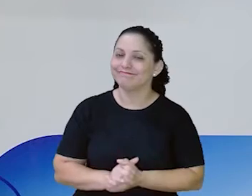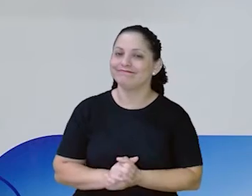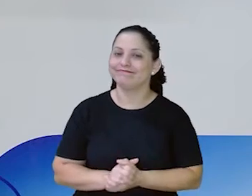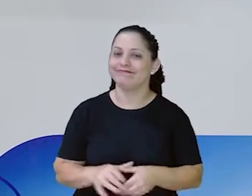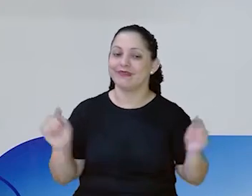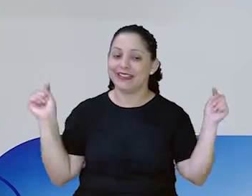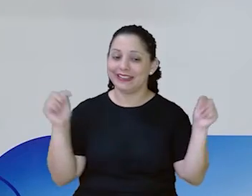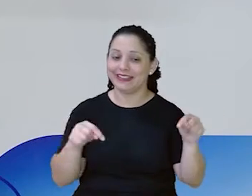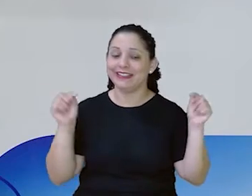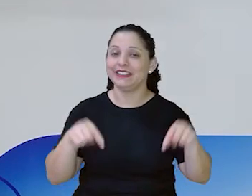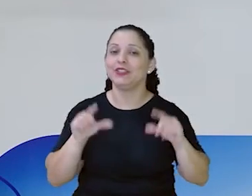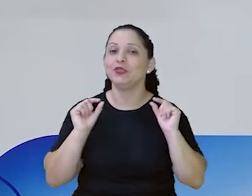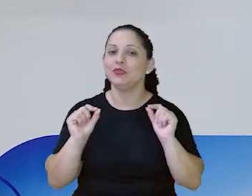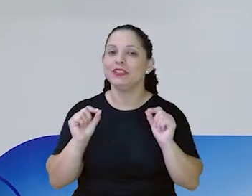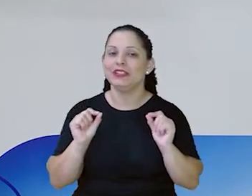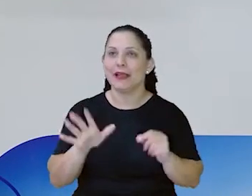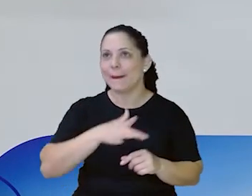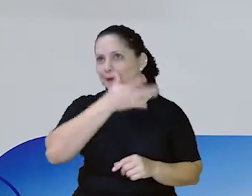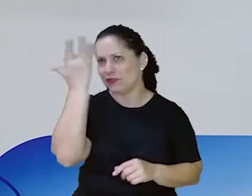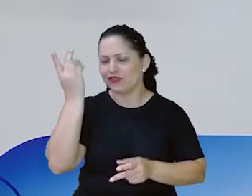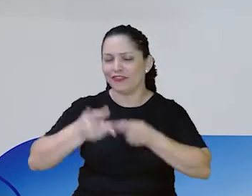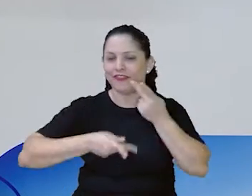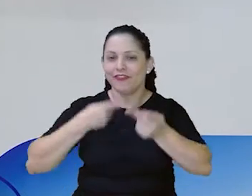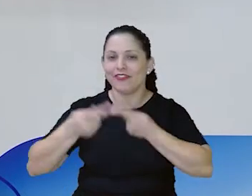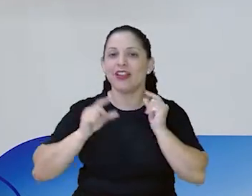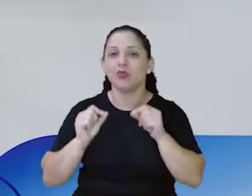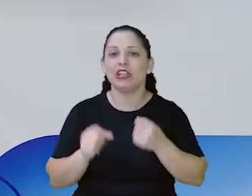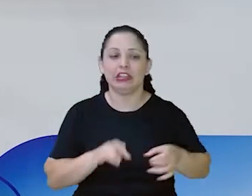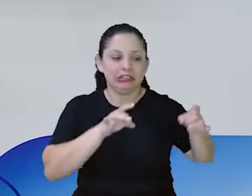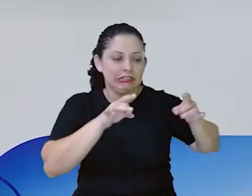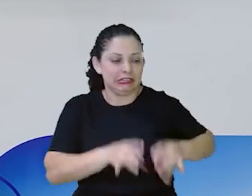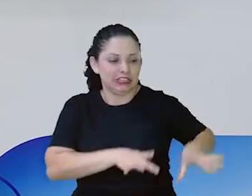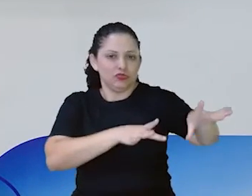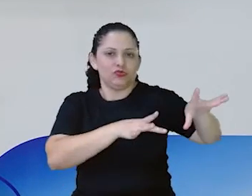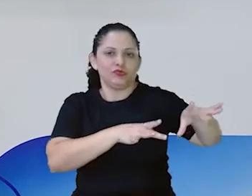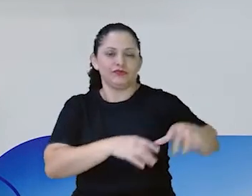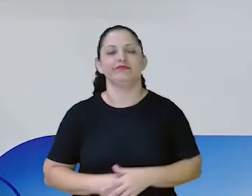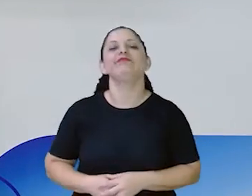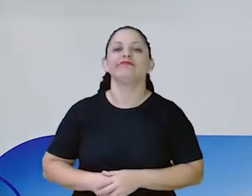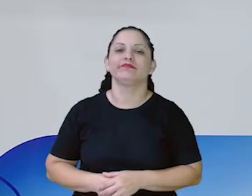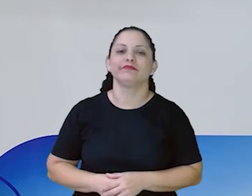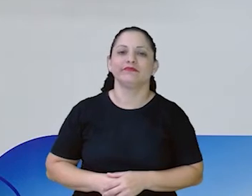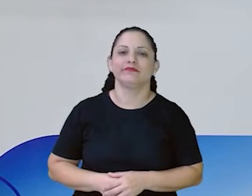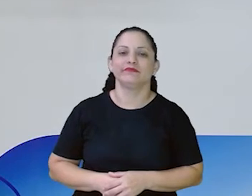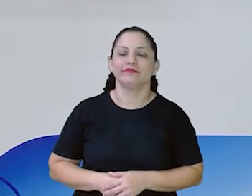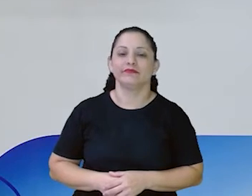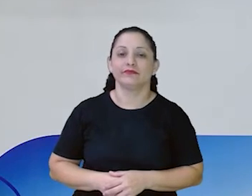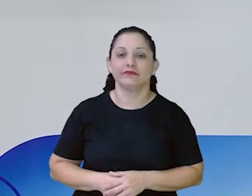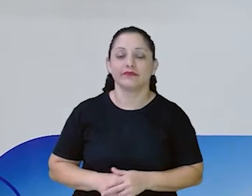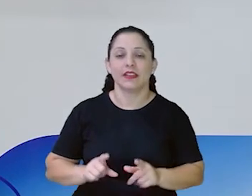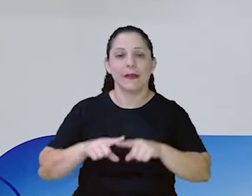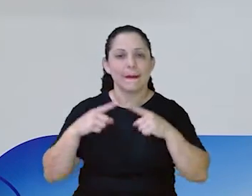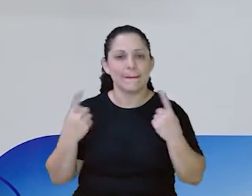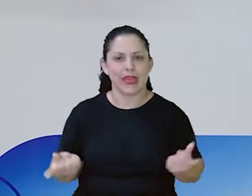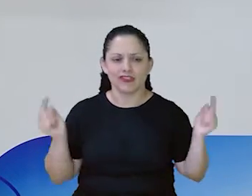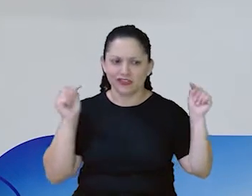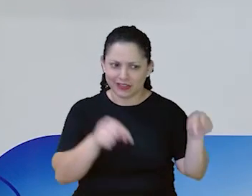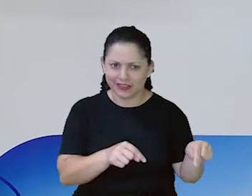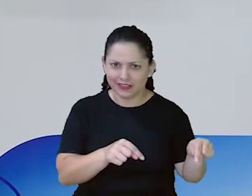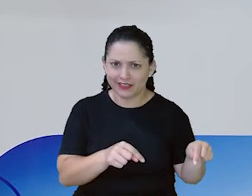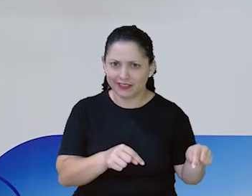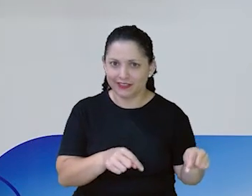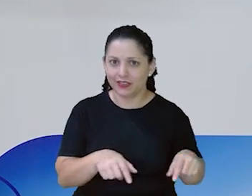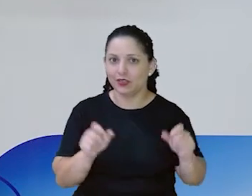Vai, um monte de gente falou aí, eu já escutei daqui, vai para o lixo. Beleza, vai para o lixo. Será que esse lixo ele vai